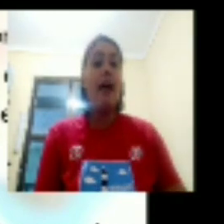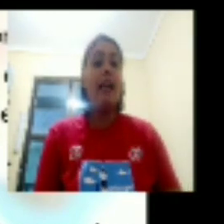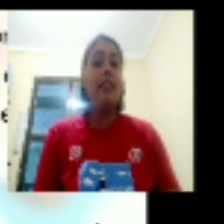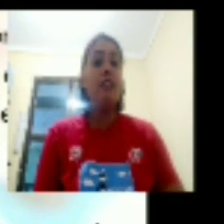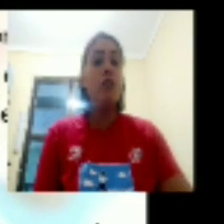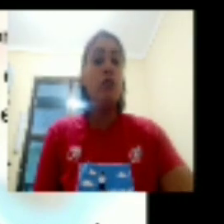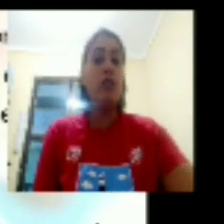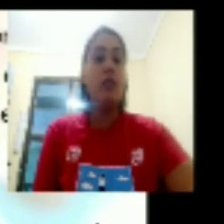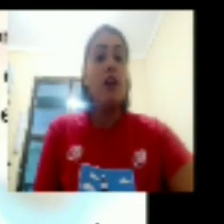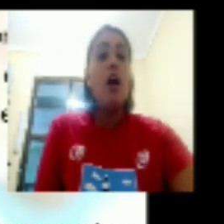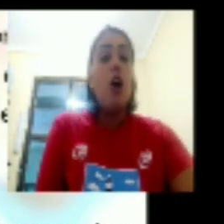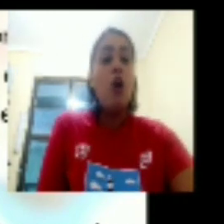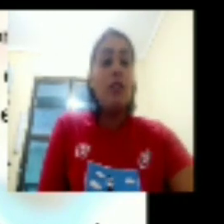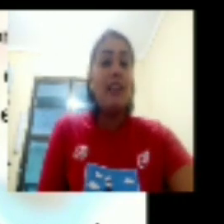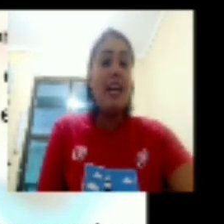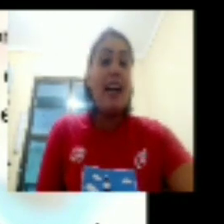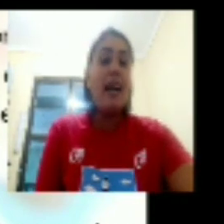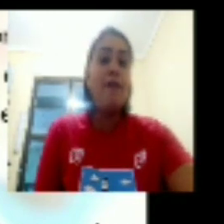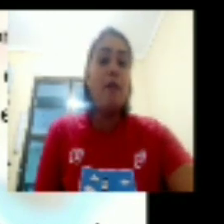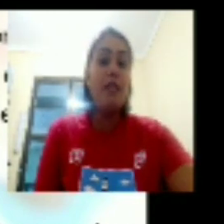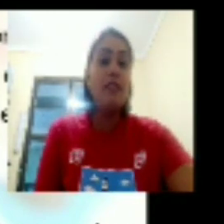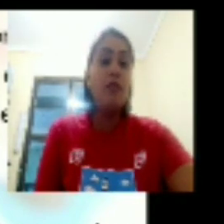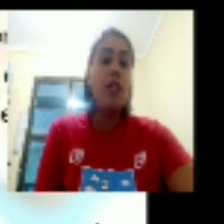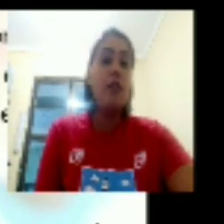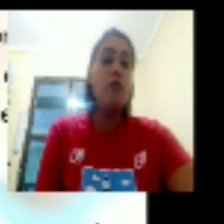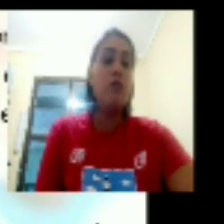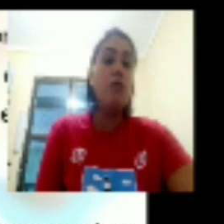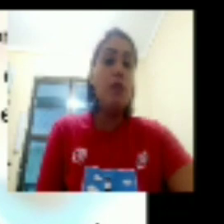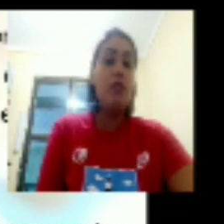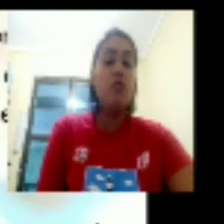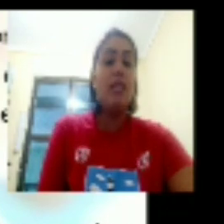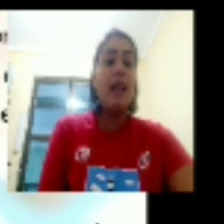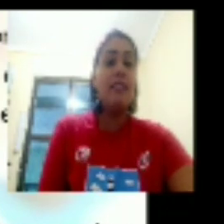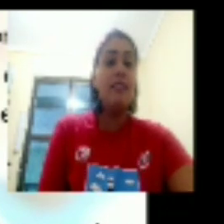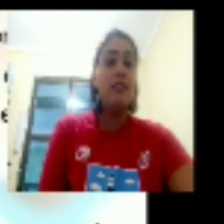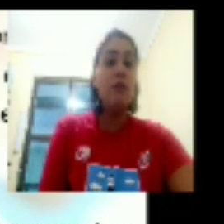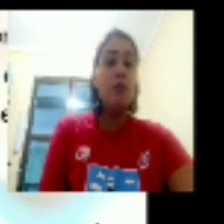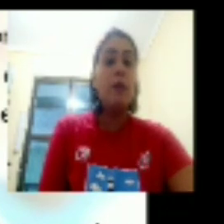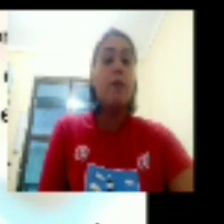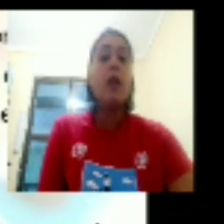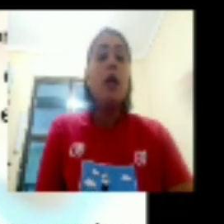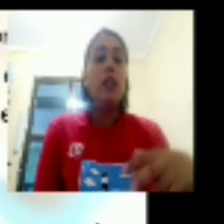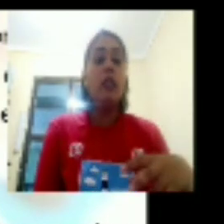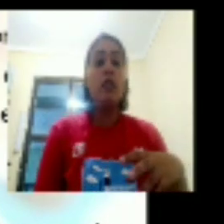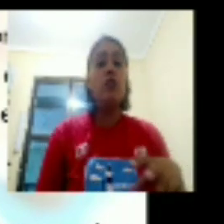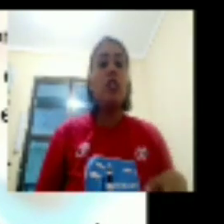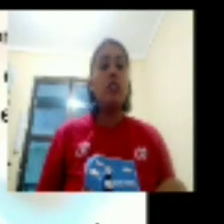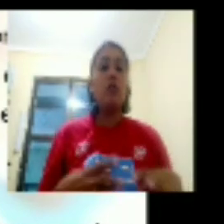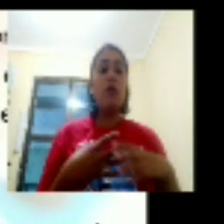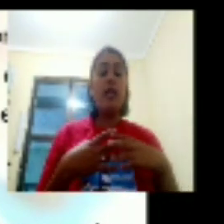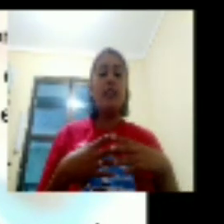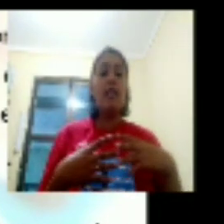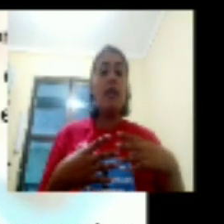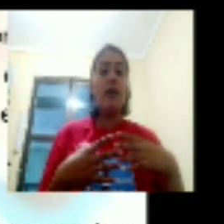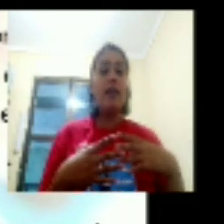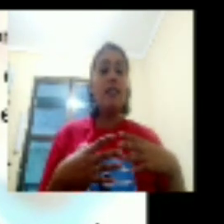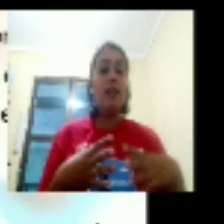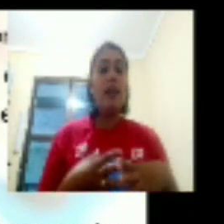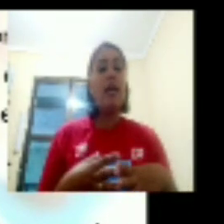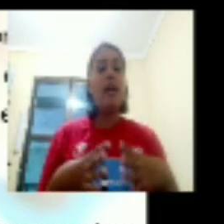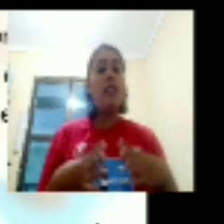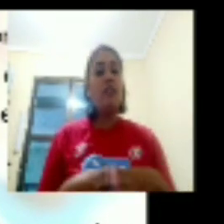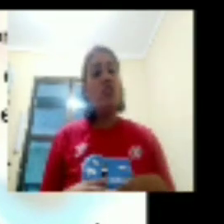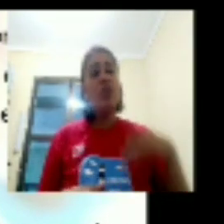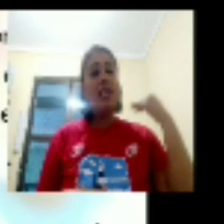governo, além de outras. Ordenar a formação de recursos humanos na área de saúde. Então, gente,